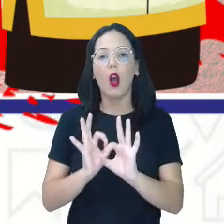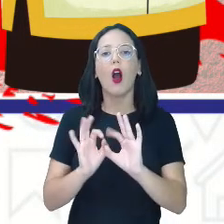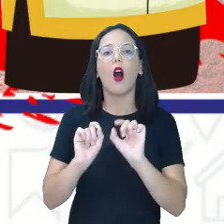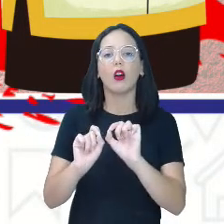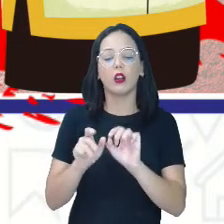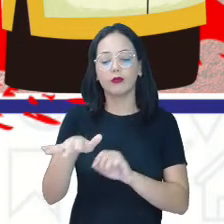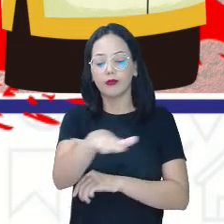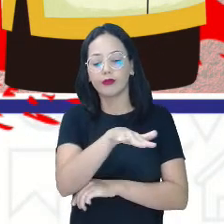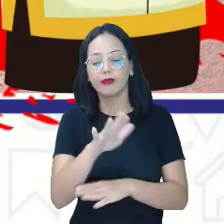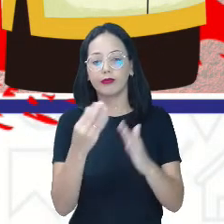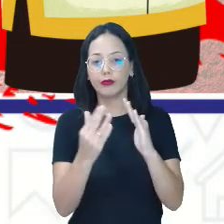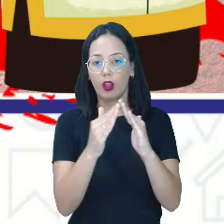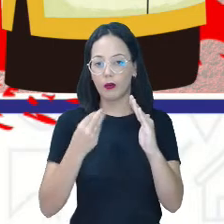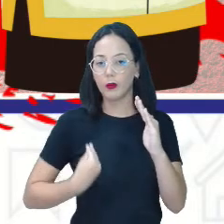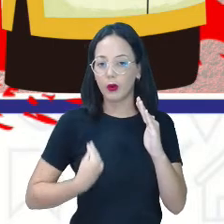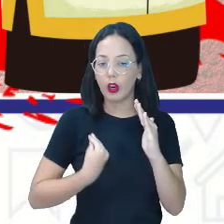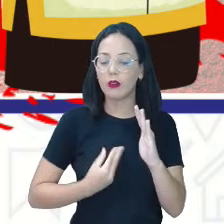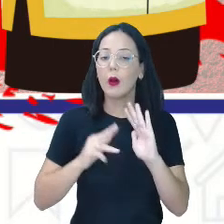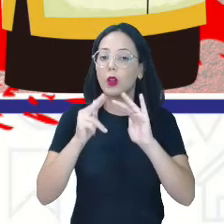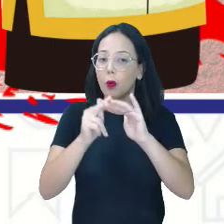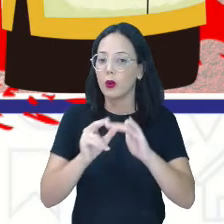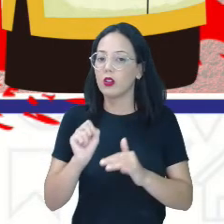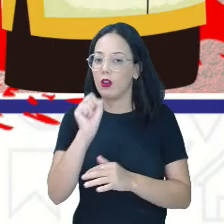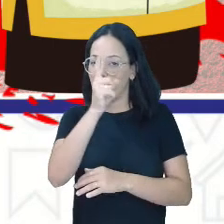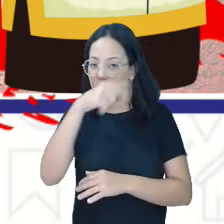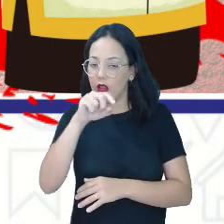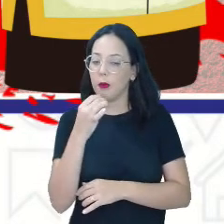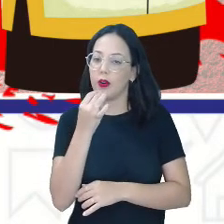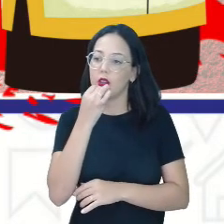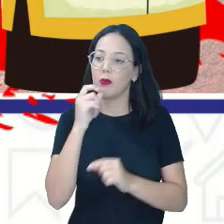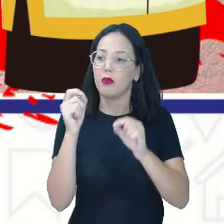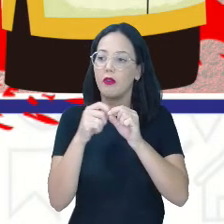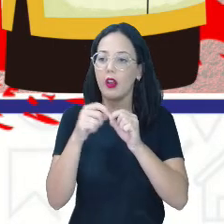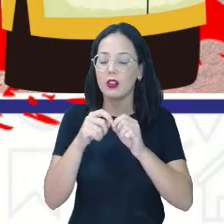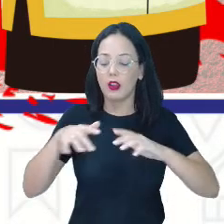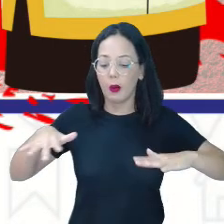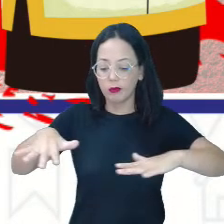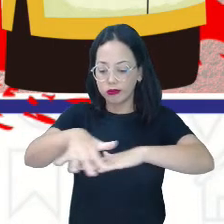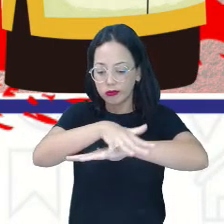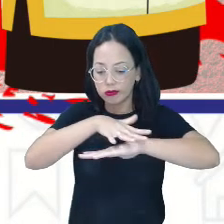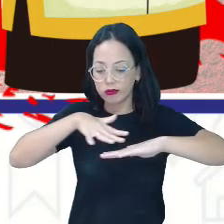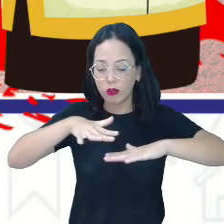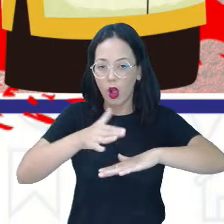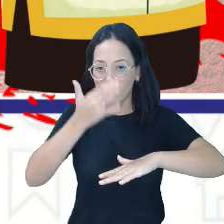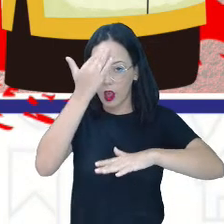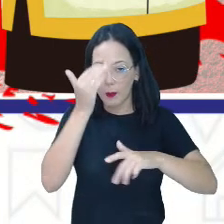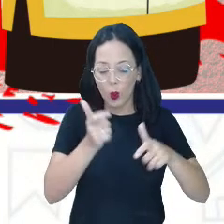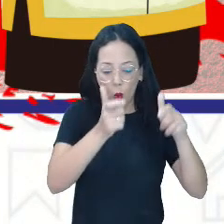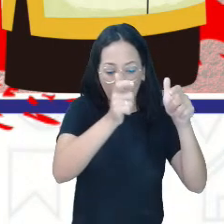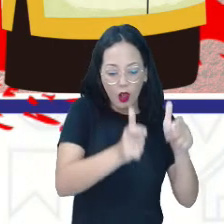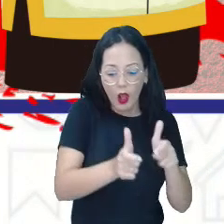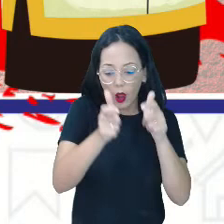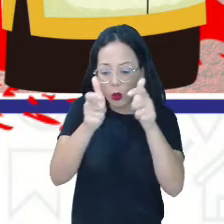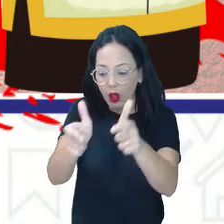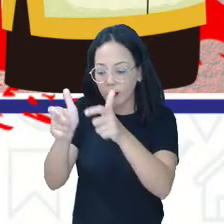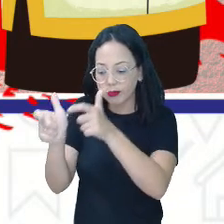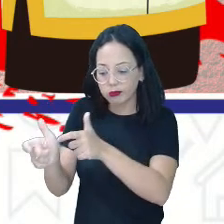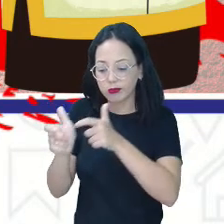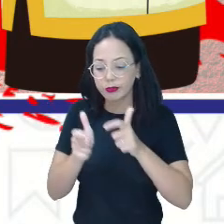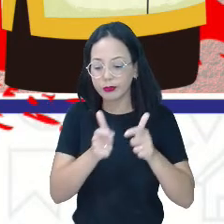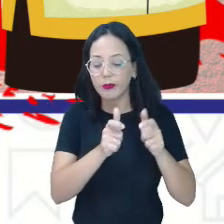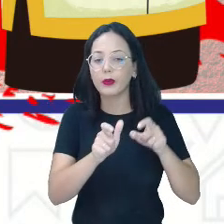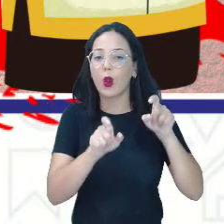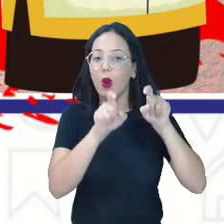eles residiam. Então, você construía ali os lotes, né? O